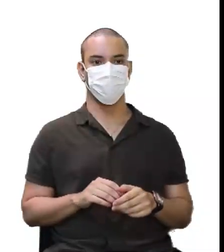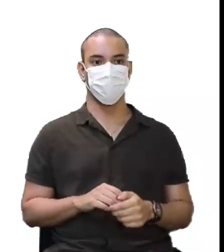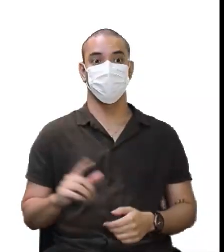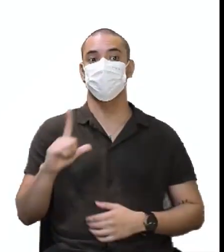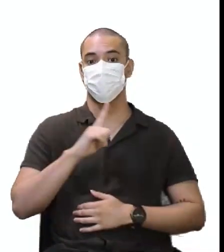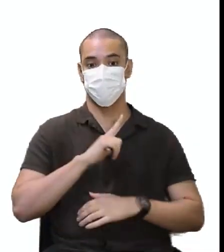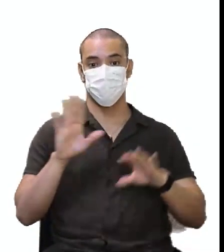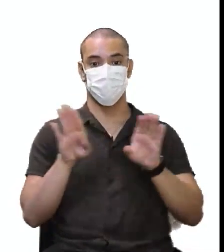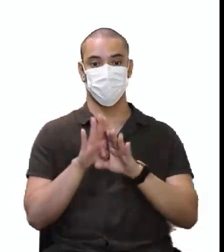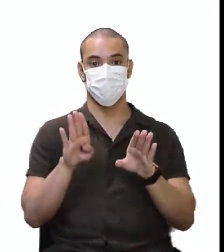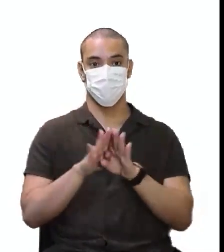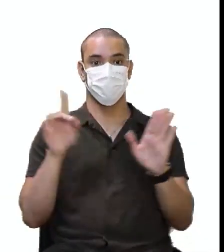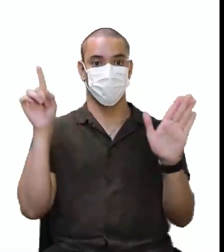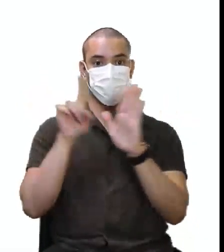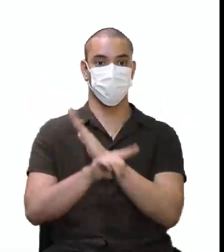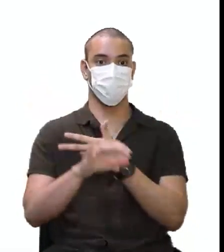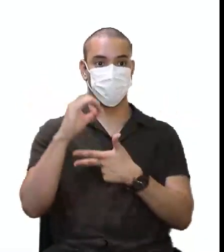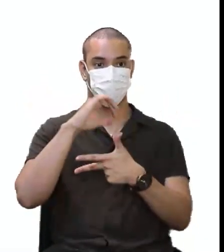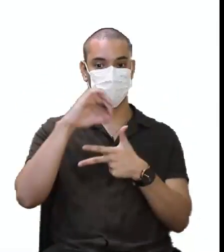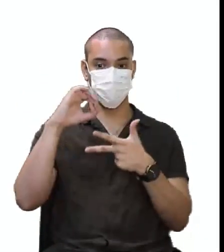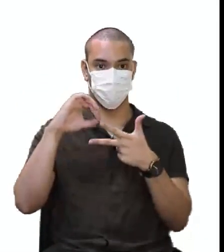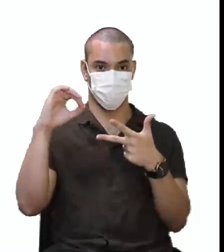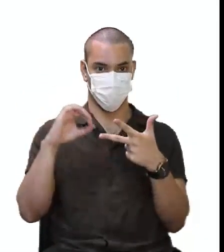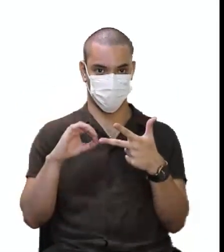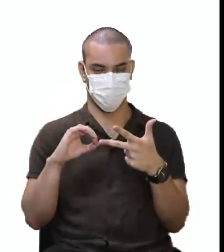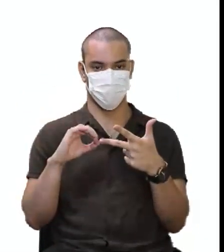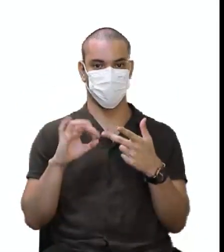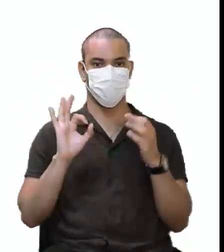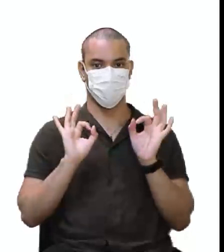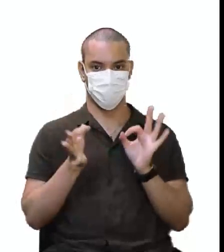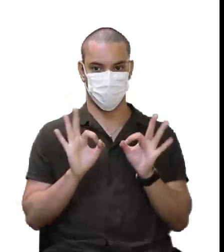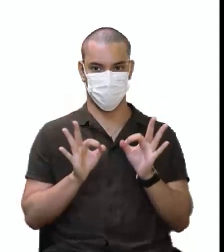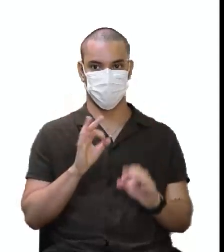Nós temos, então, uma questãozinha, tá? No Enem,